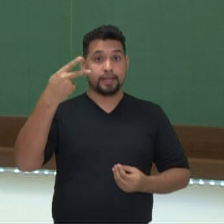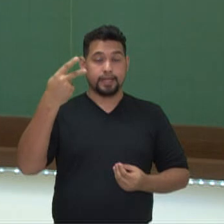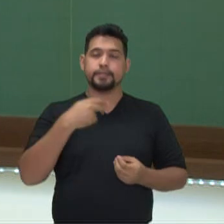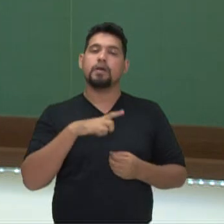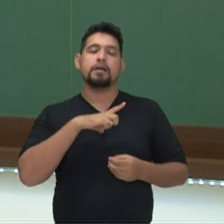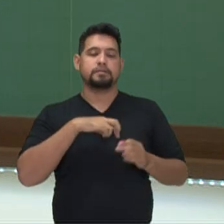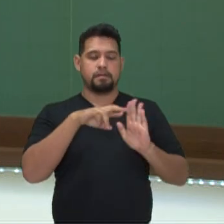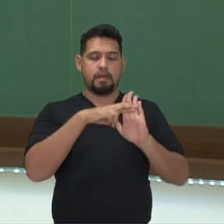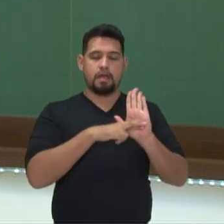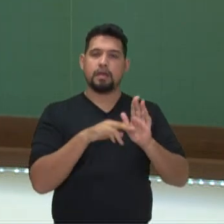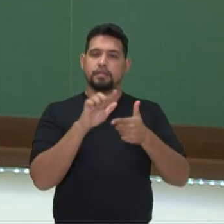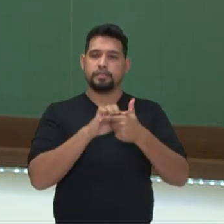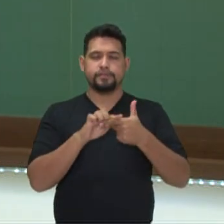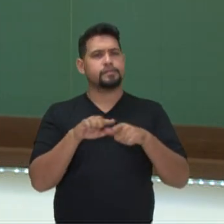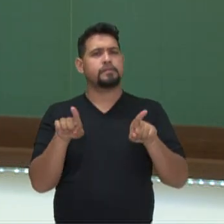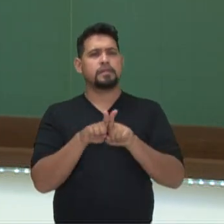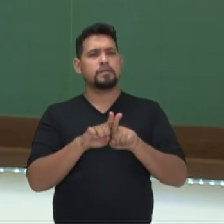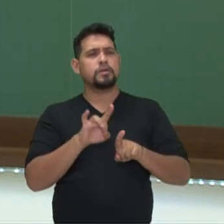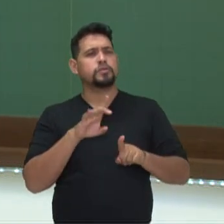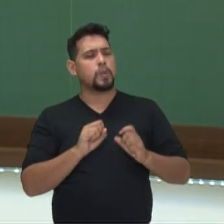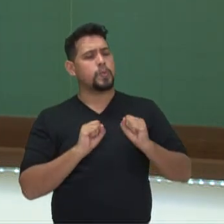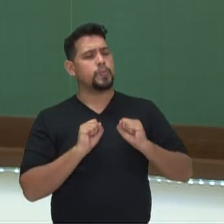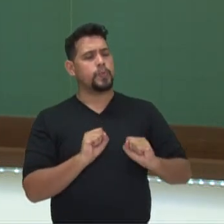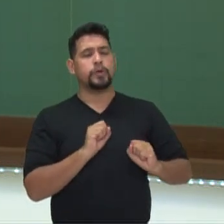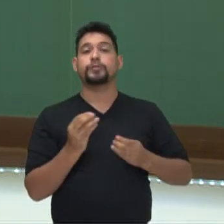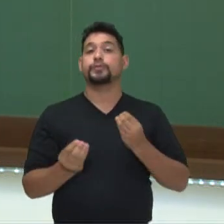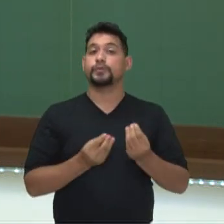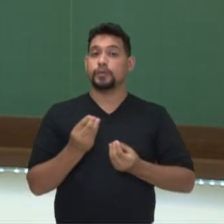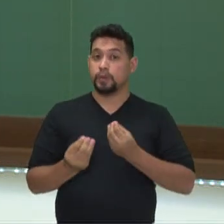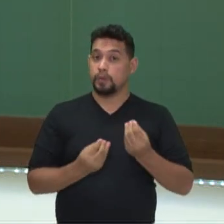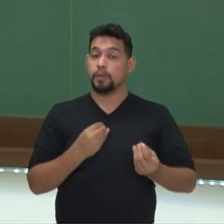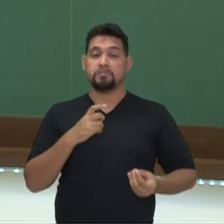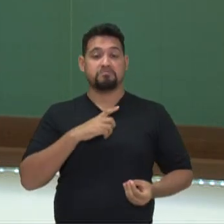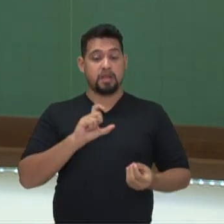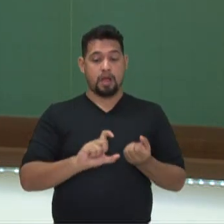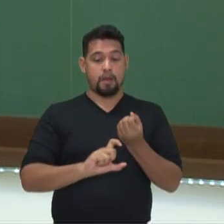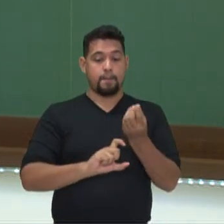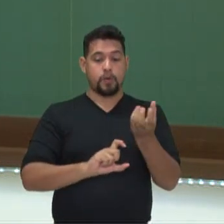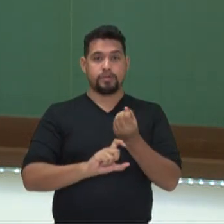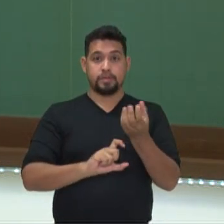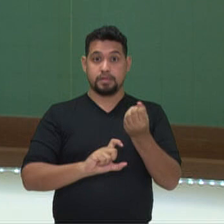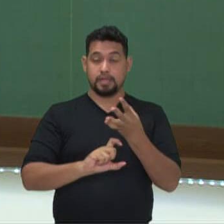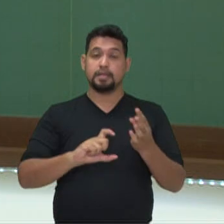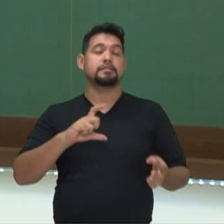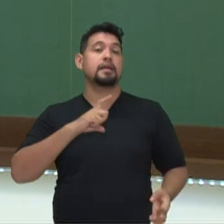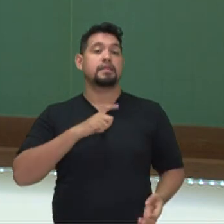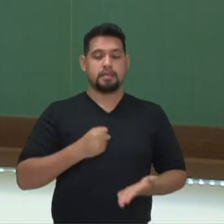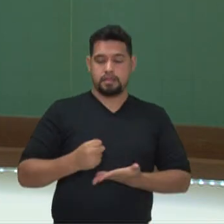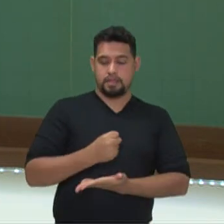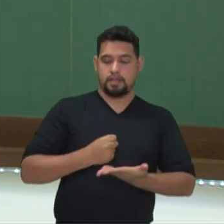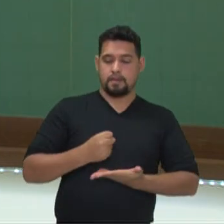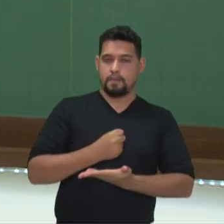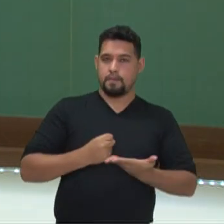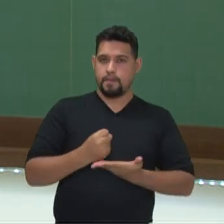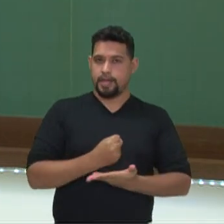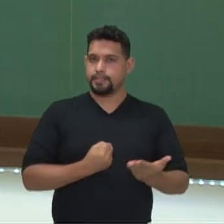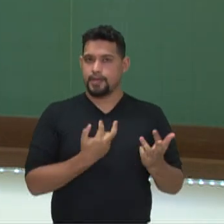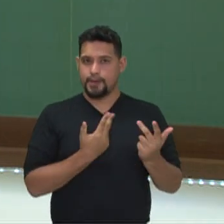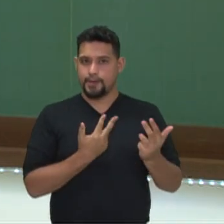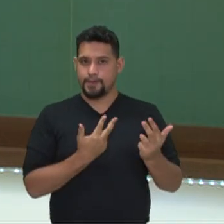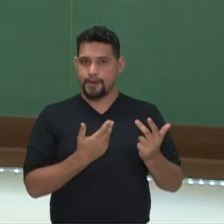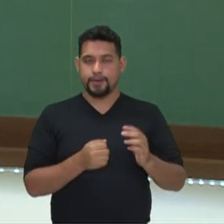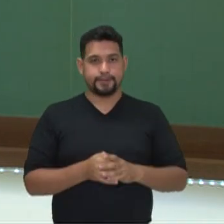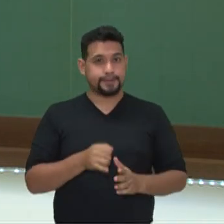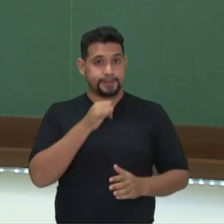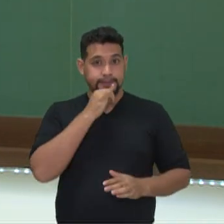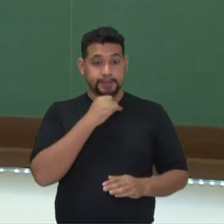essa regra da divisão também só é válida quando as potências possuem a mesma base, ok? Como aqui é